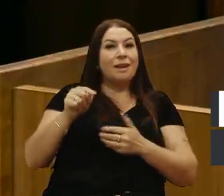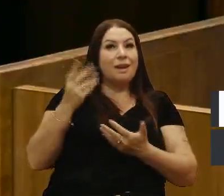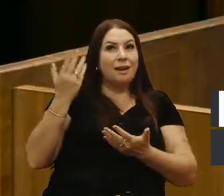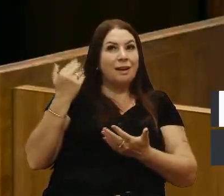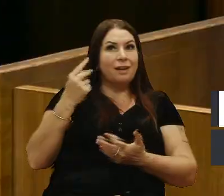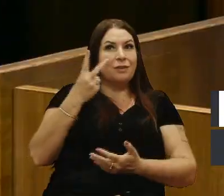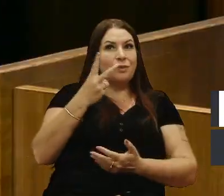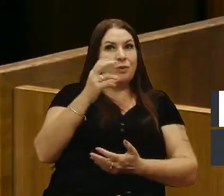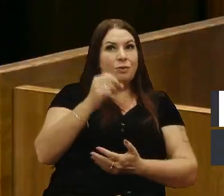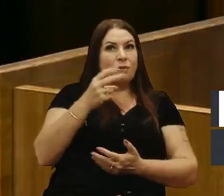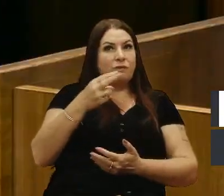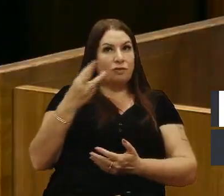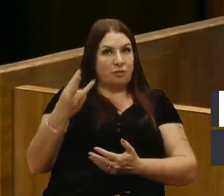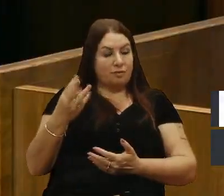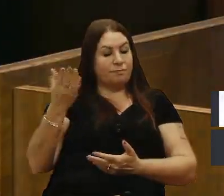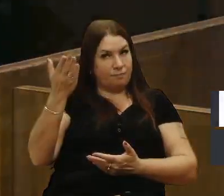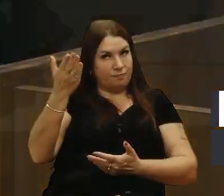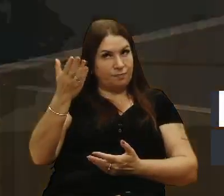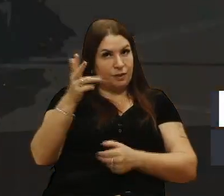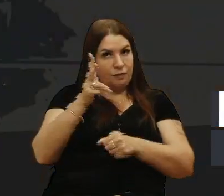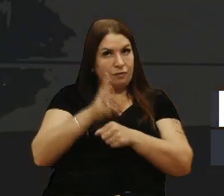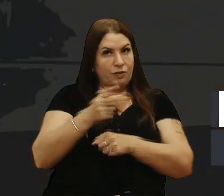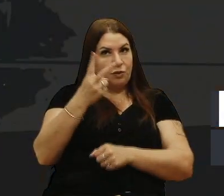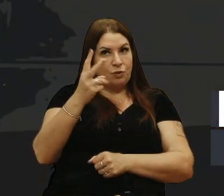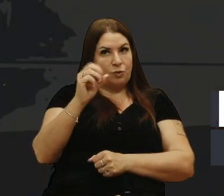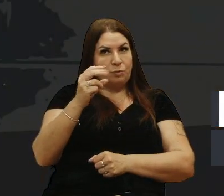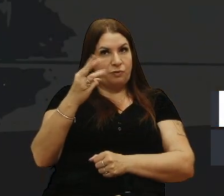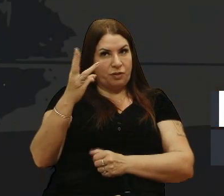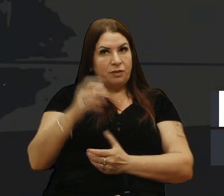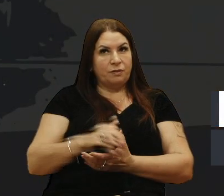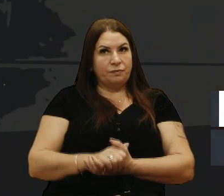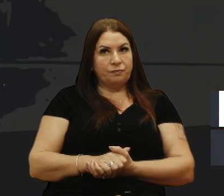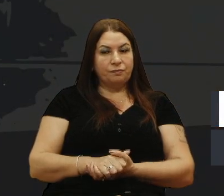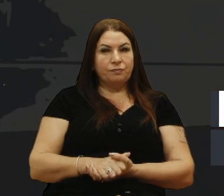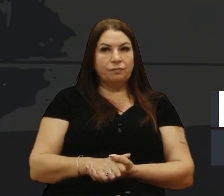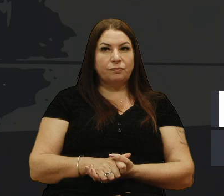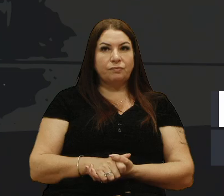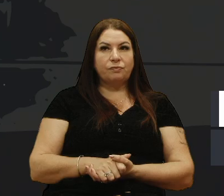em 2023, né? O vídeo é de 2023.